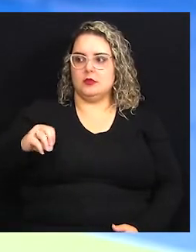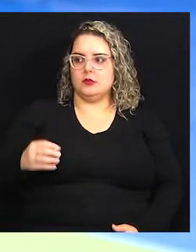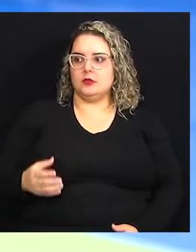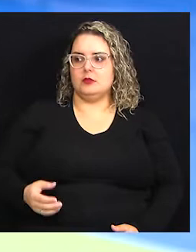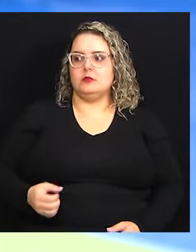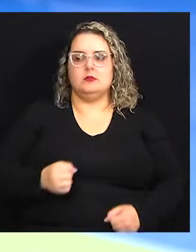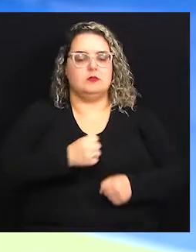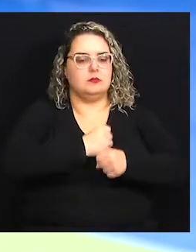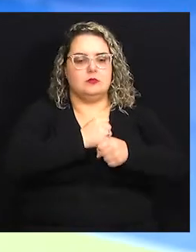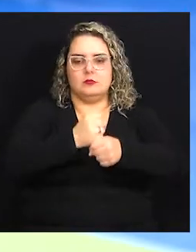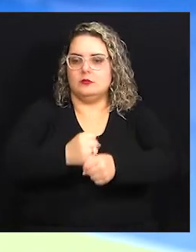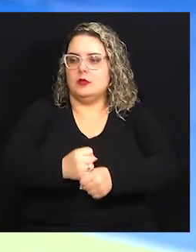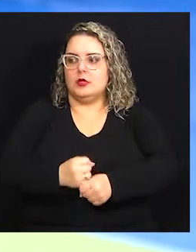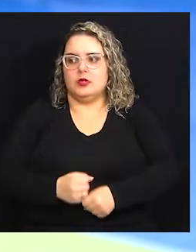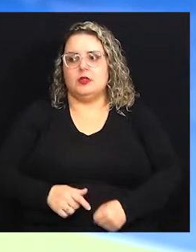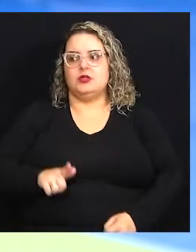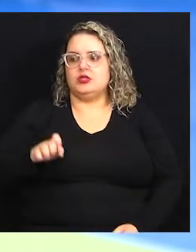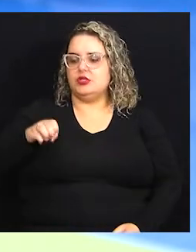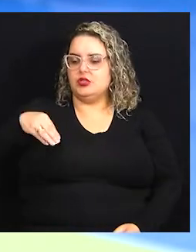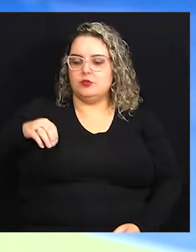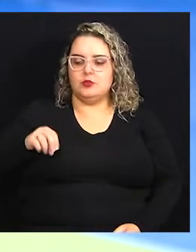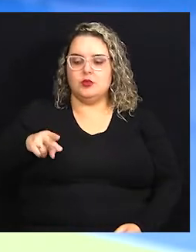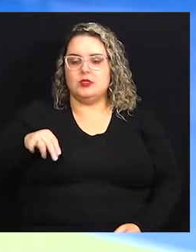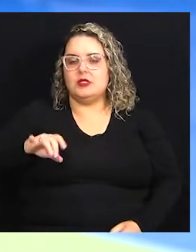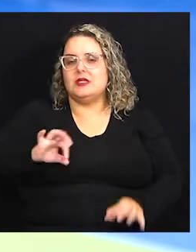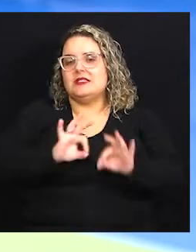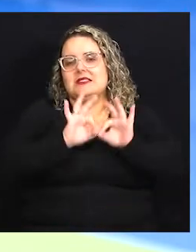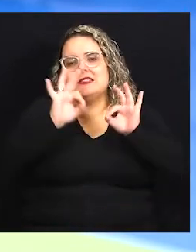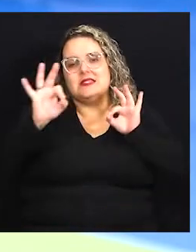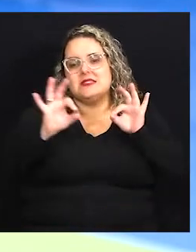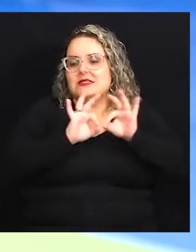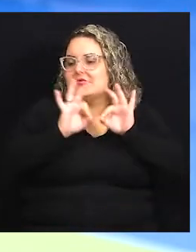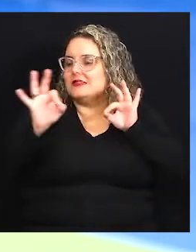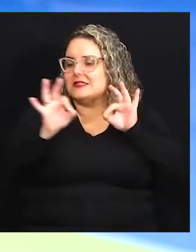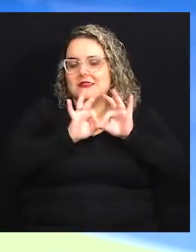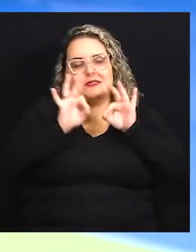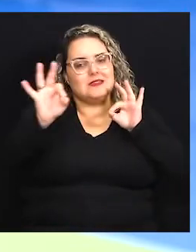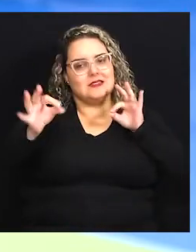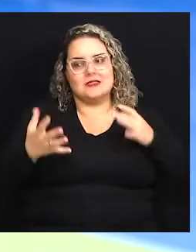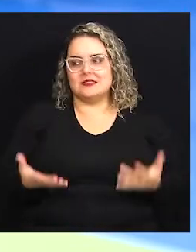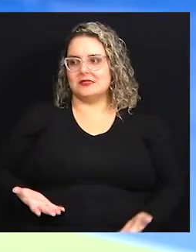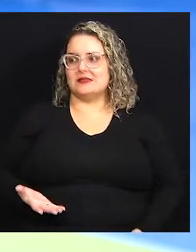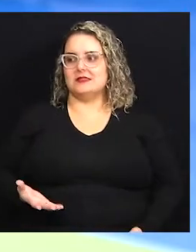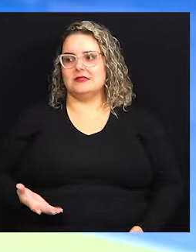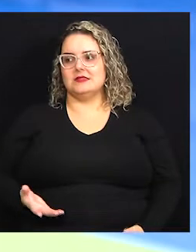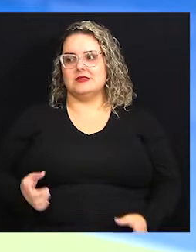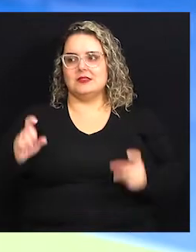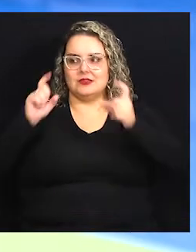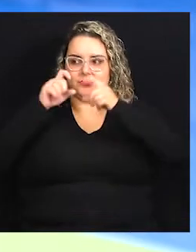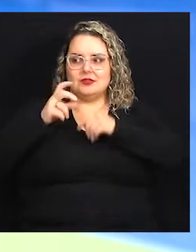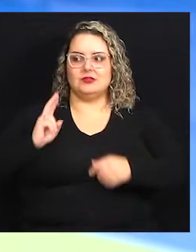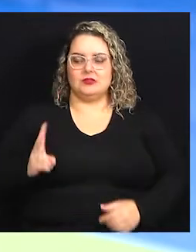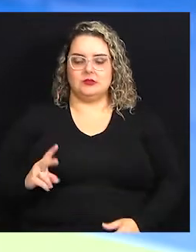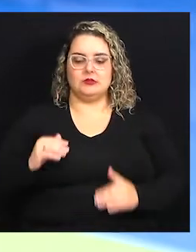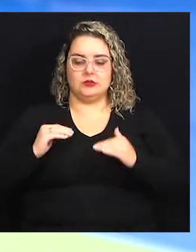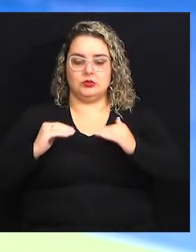hegemonia. Hegemonia, mas hegemonia assim distante. Distante. É que difícil você manter o